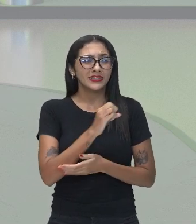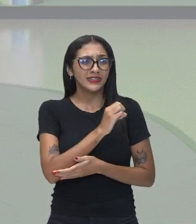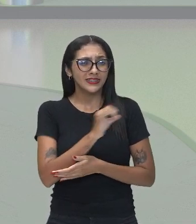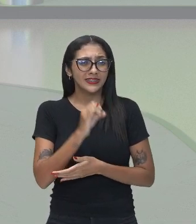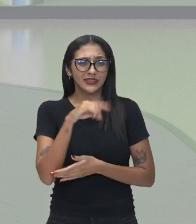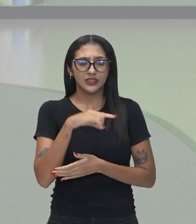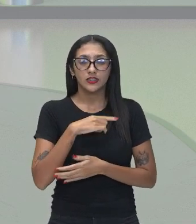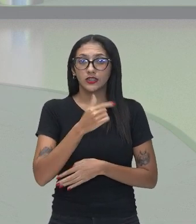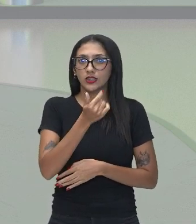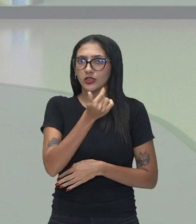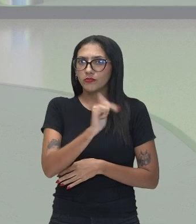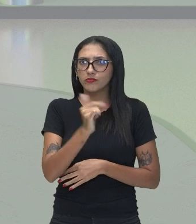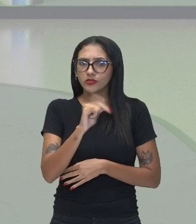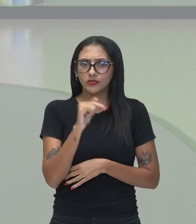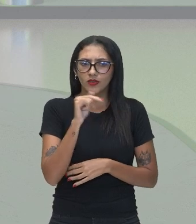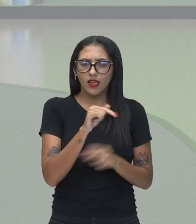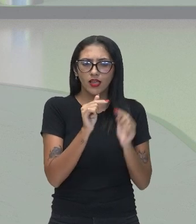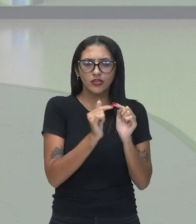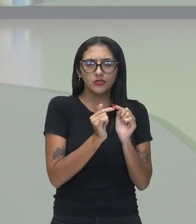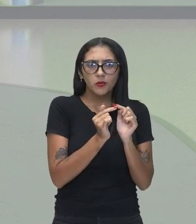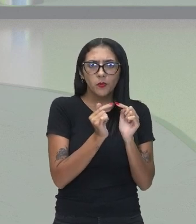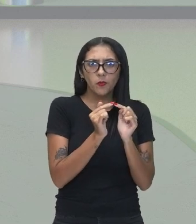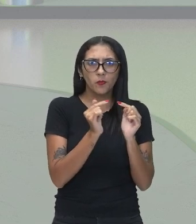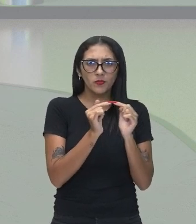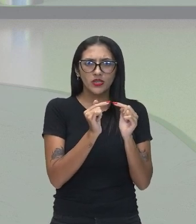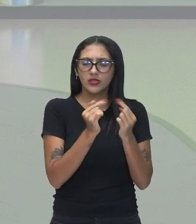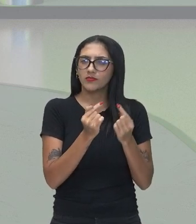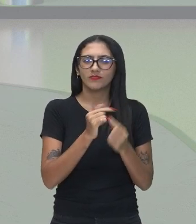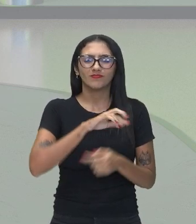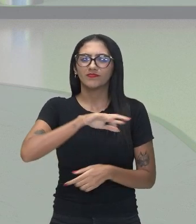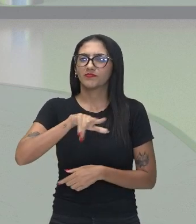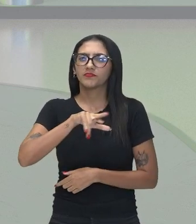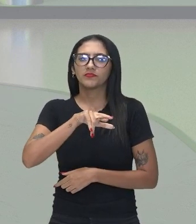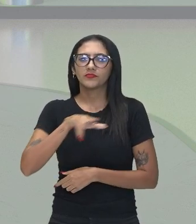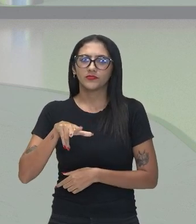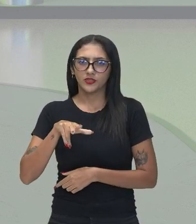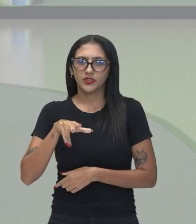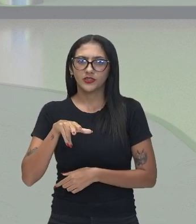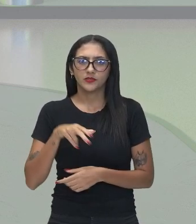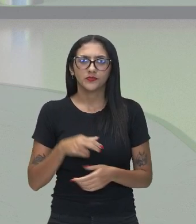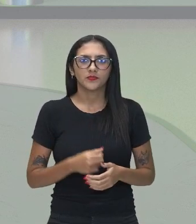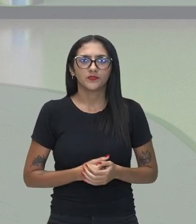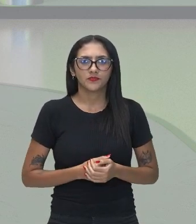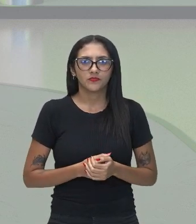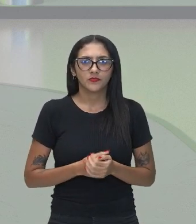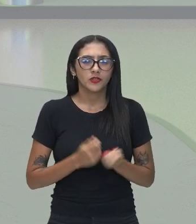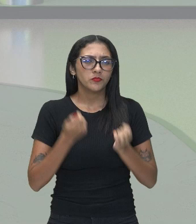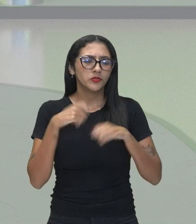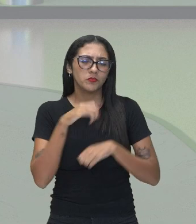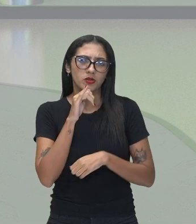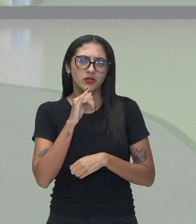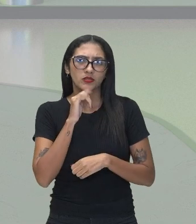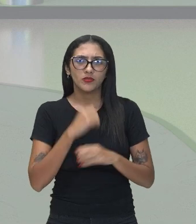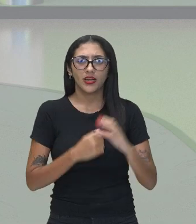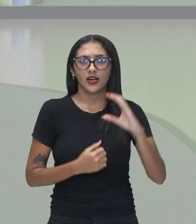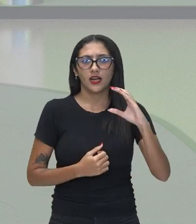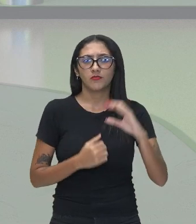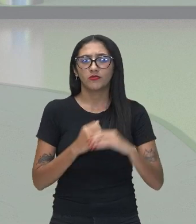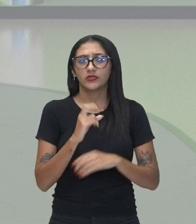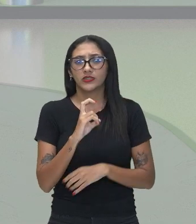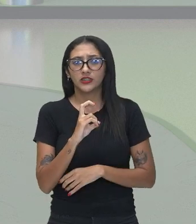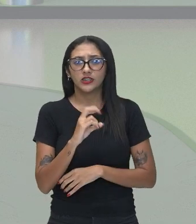e 3 ligações duplas alternadas, não é aromática. Pode ter 5 carbonos, pode ter